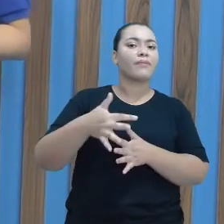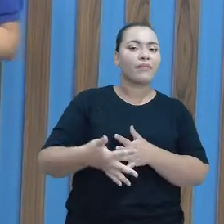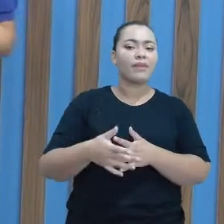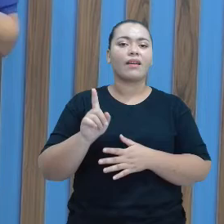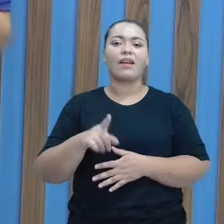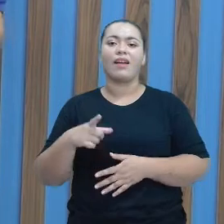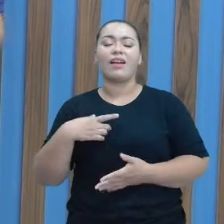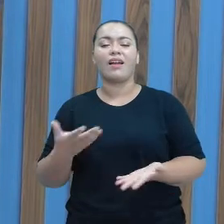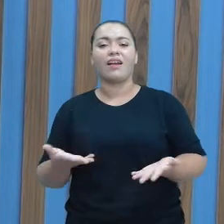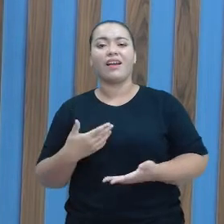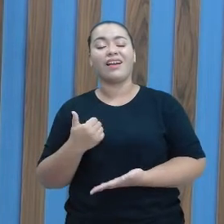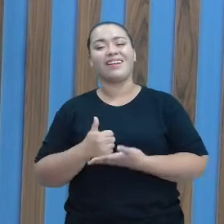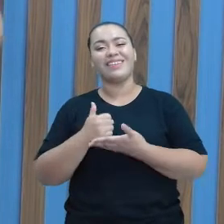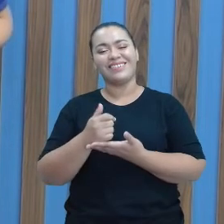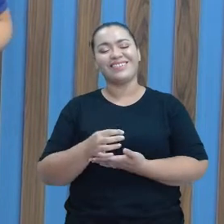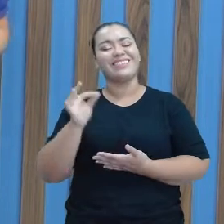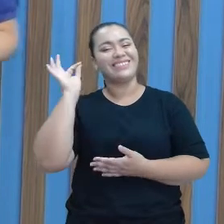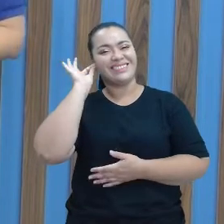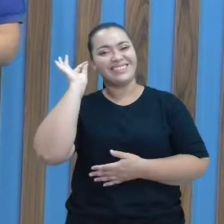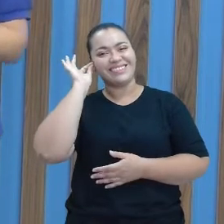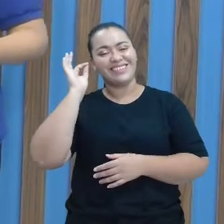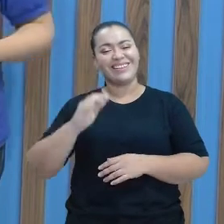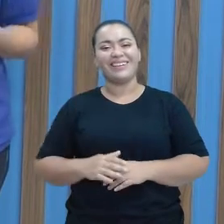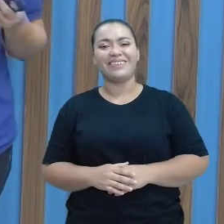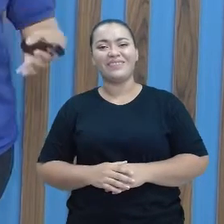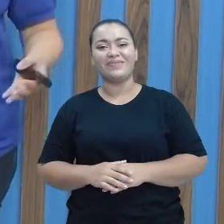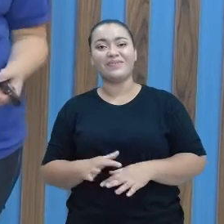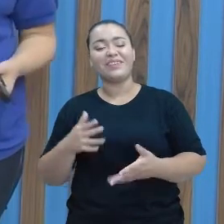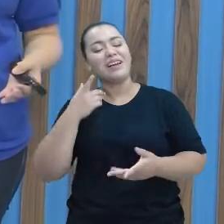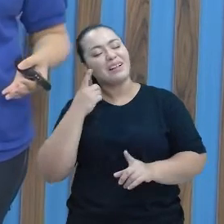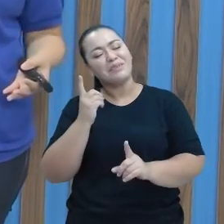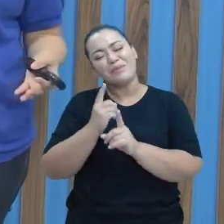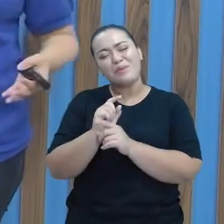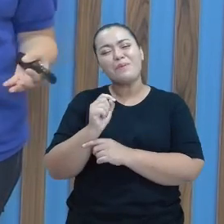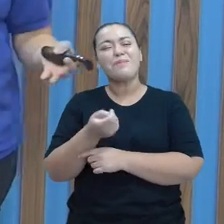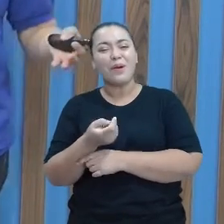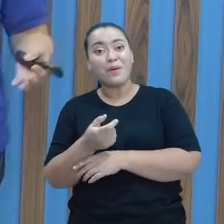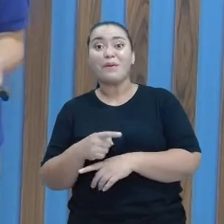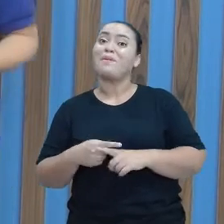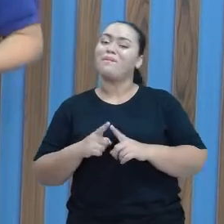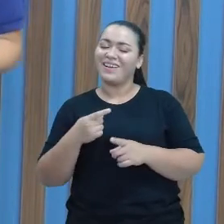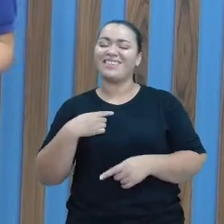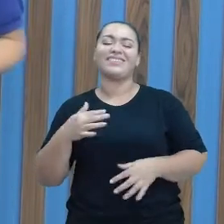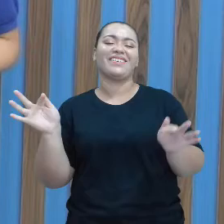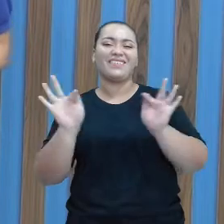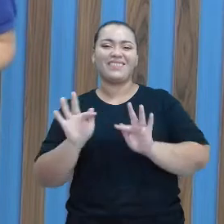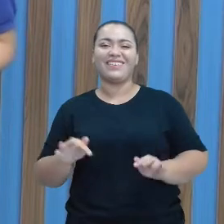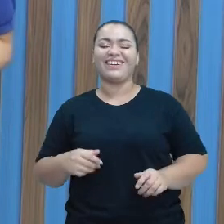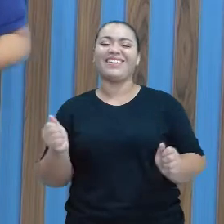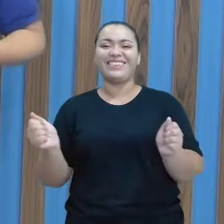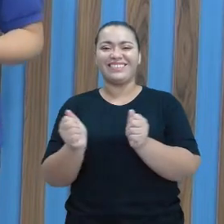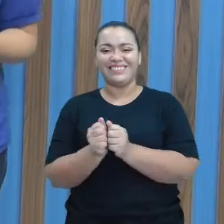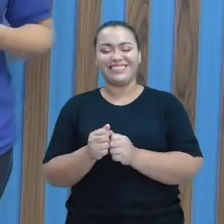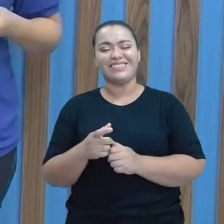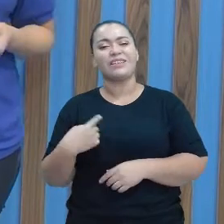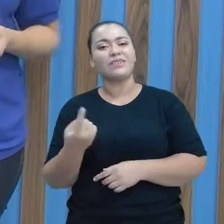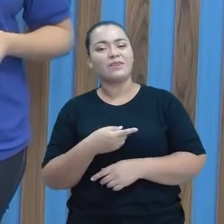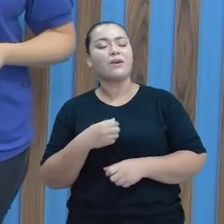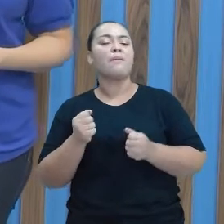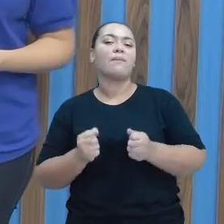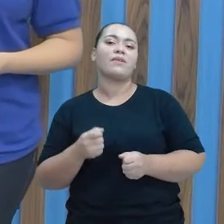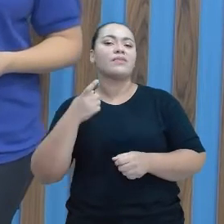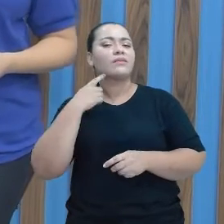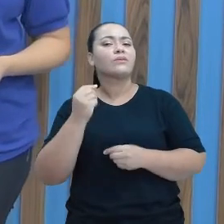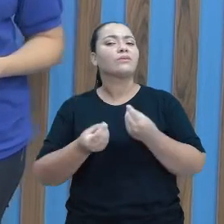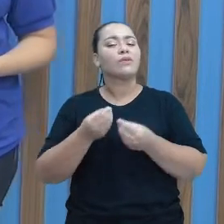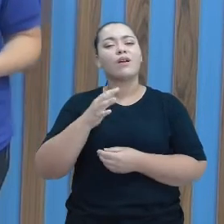sinais, eu conto hoje com a ajuda da Gisela, né? A gente não tem se encontrado muito, mas estou bem feliz de contar com a ajuda dela para que a gente consiga transmitir